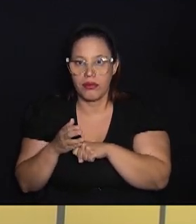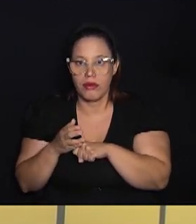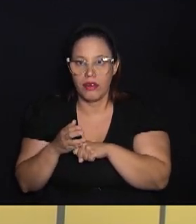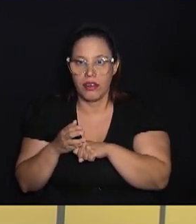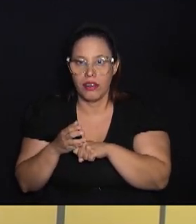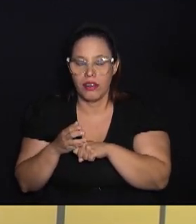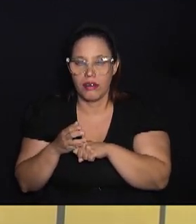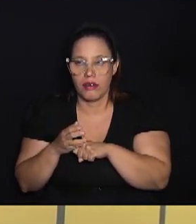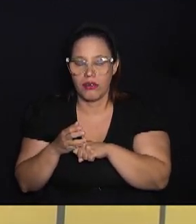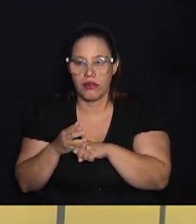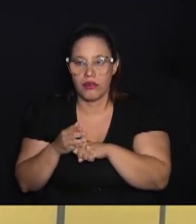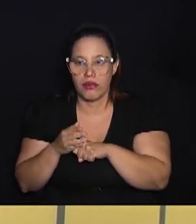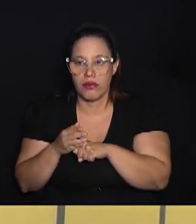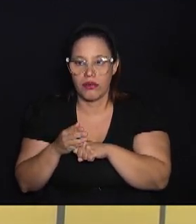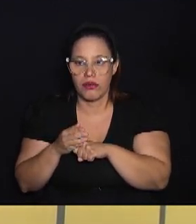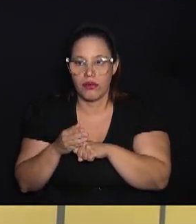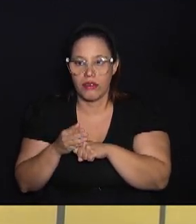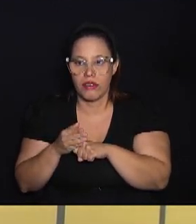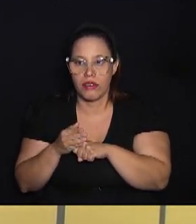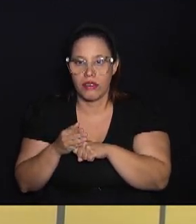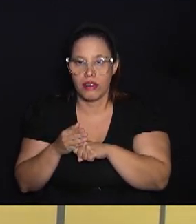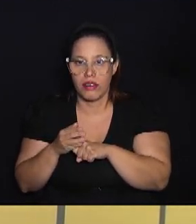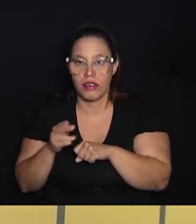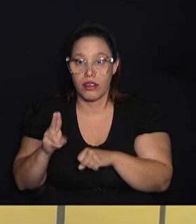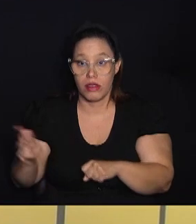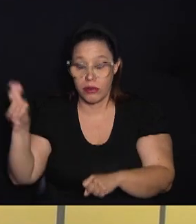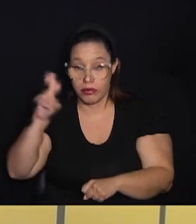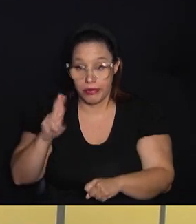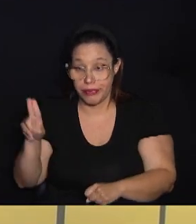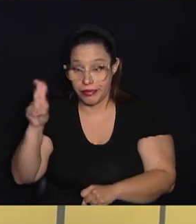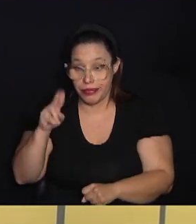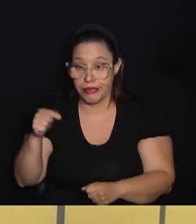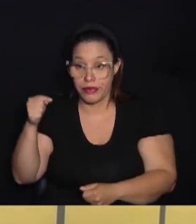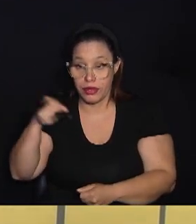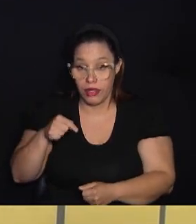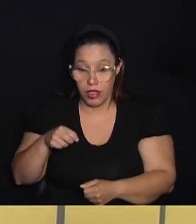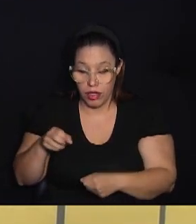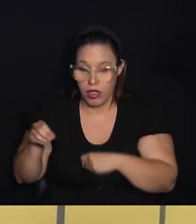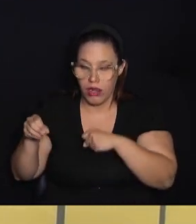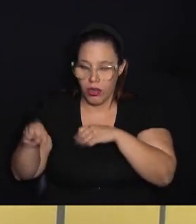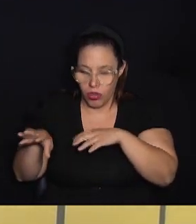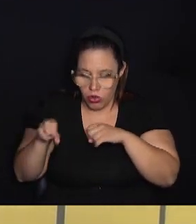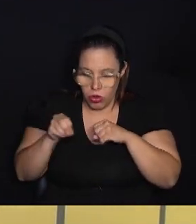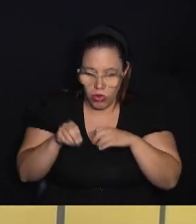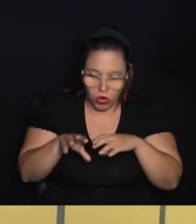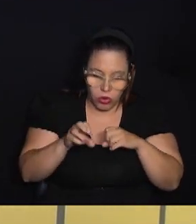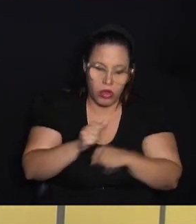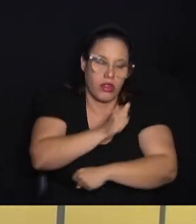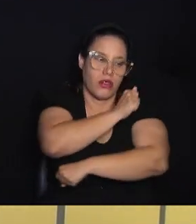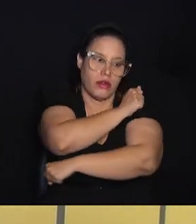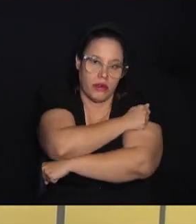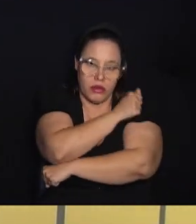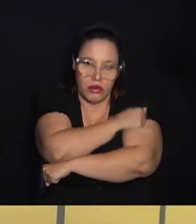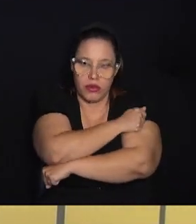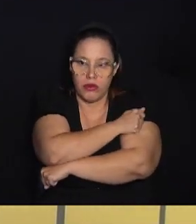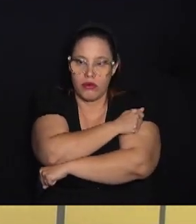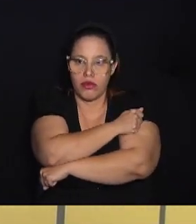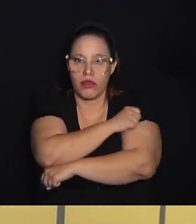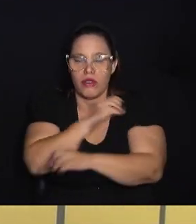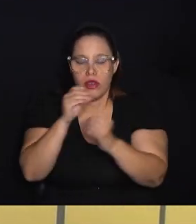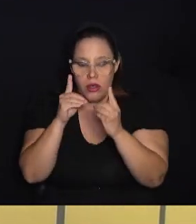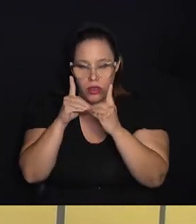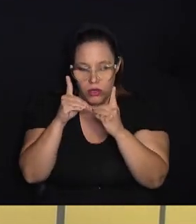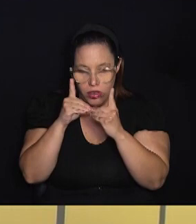Saúde Hoje tenho a prática na universidade a prática aqui e e gosto de ensinar pros alunos assim como gosto de atender dessa